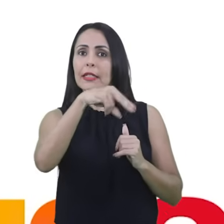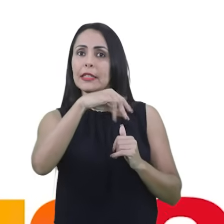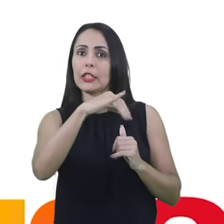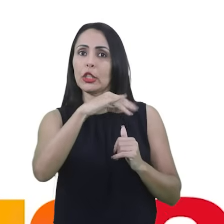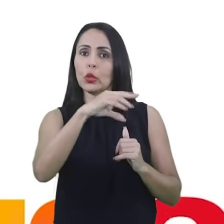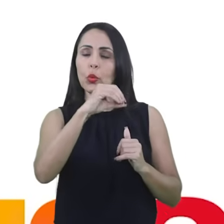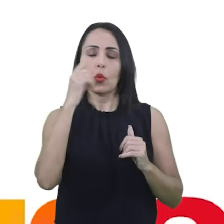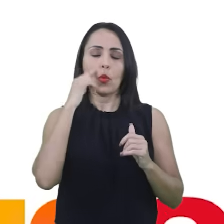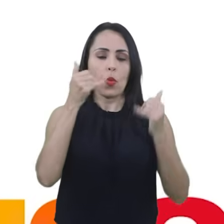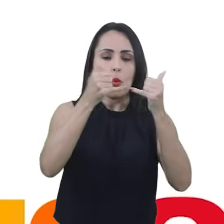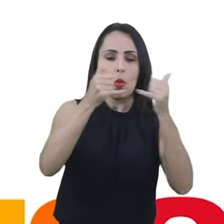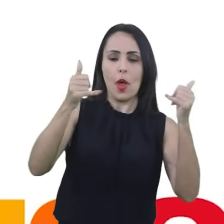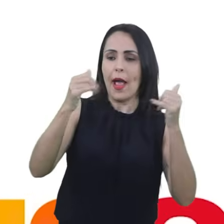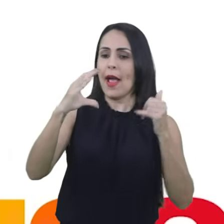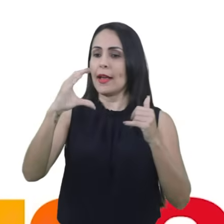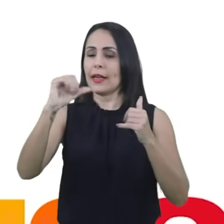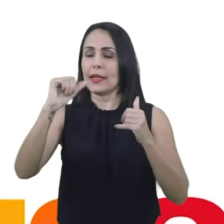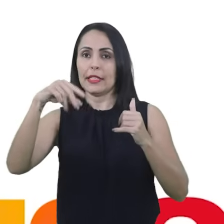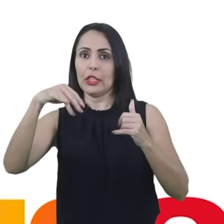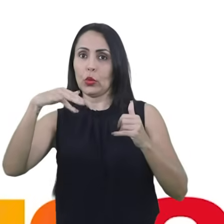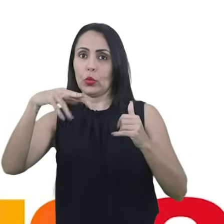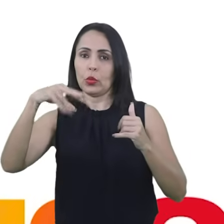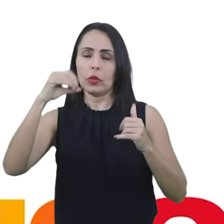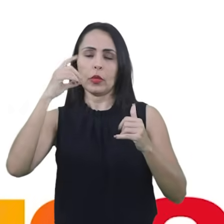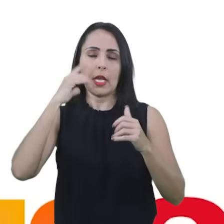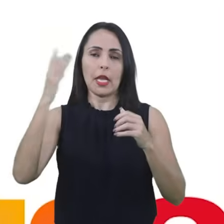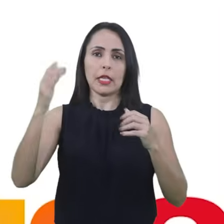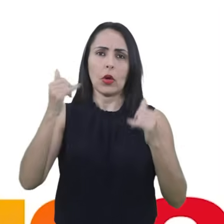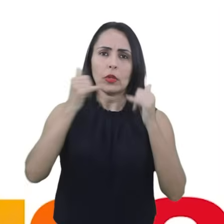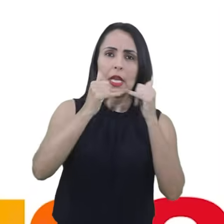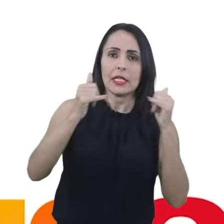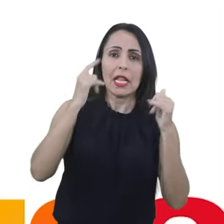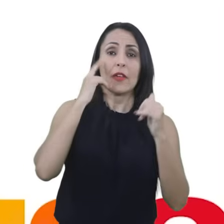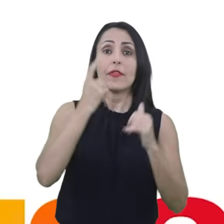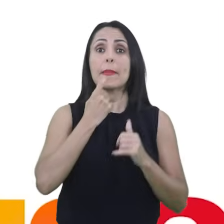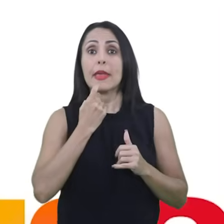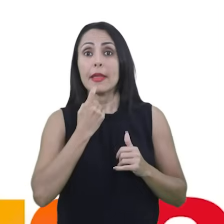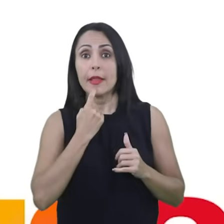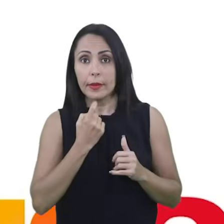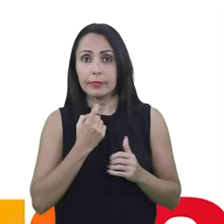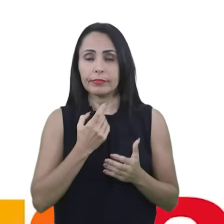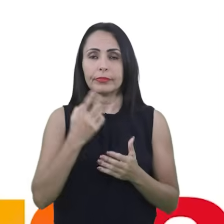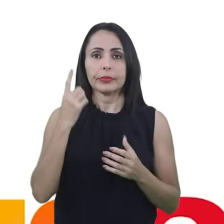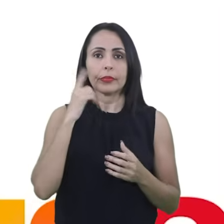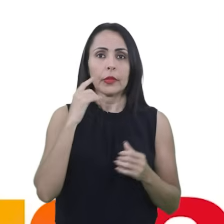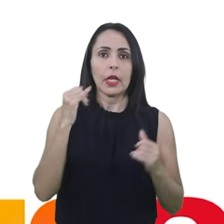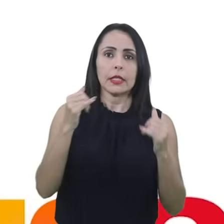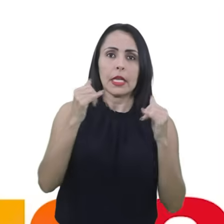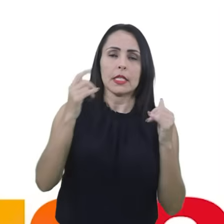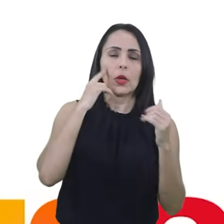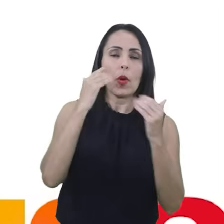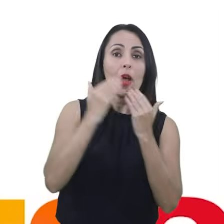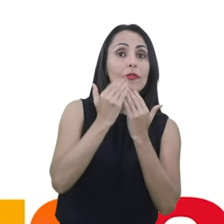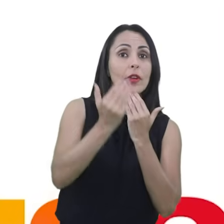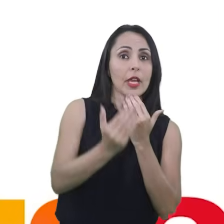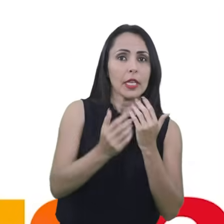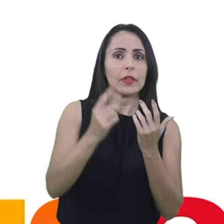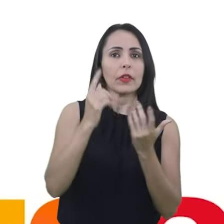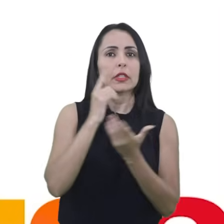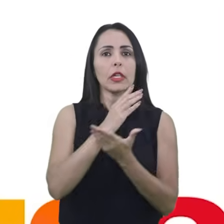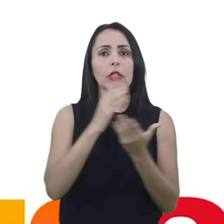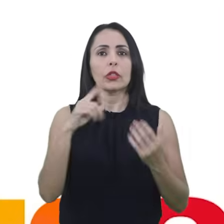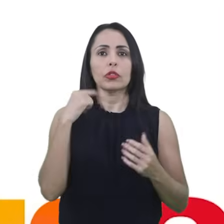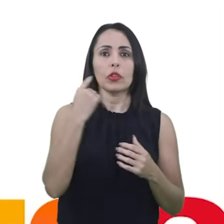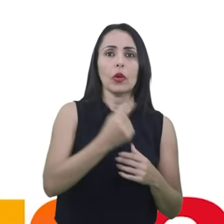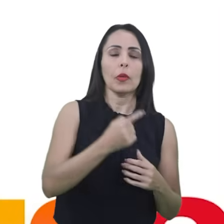podem observar aí na imagem. Então, dessa linha tracejada vermelha, em direção à frente da sua boca, você tem os que a